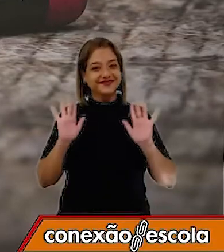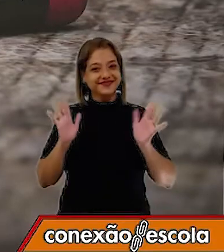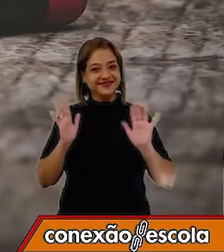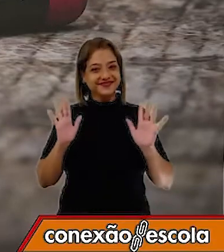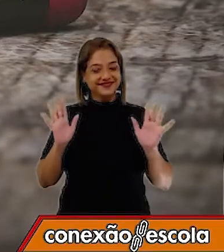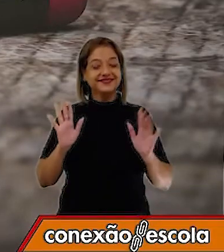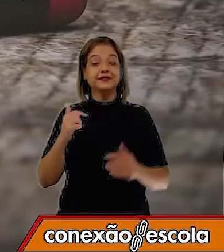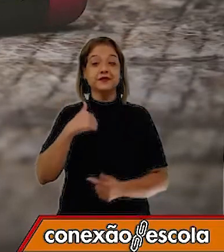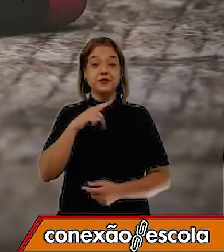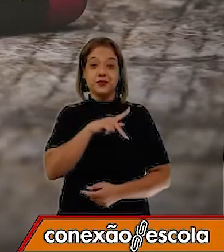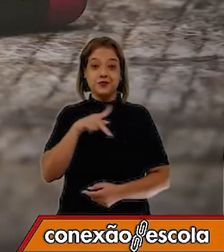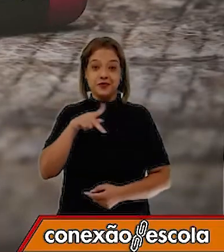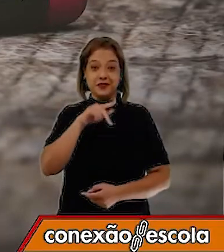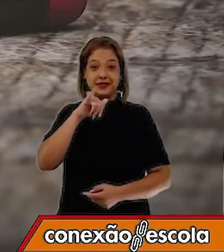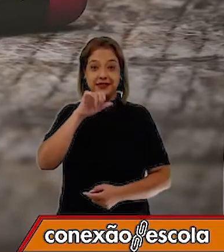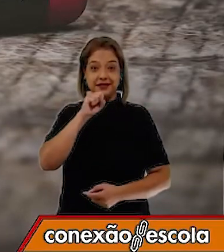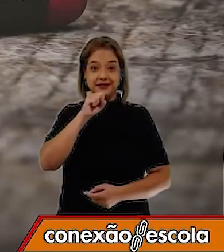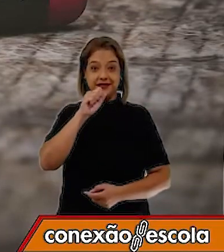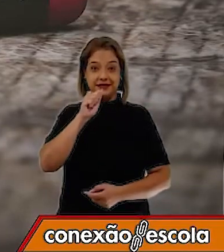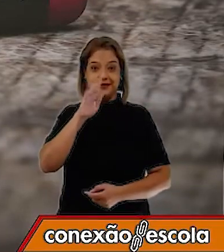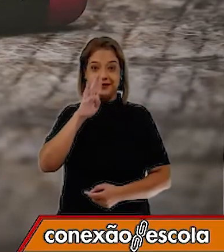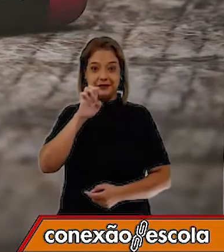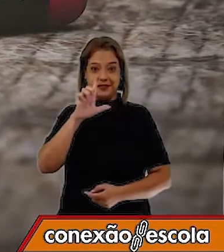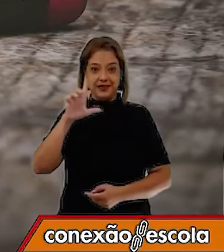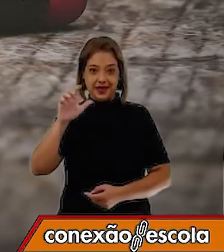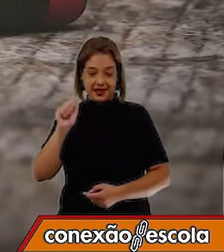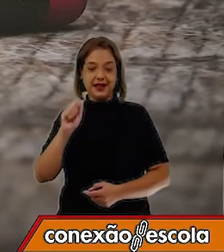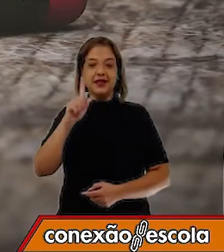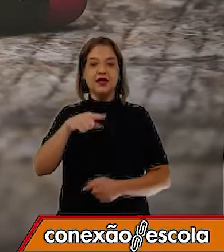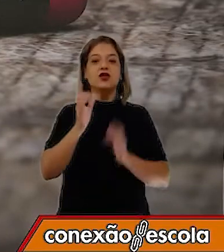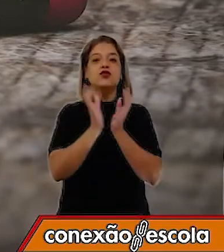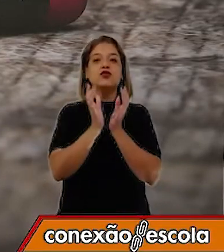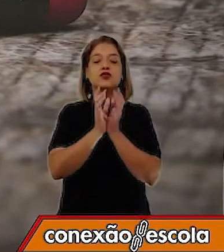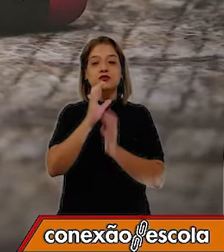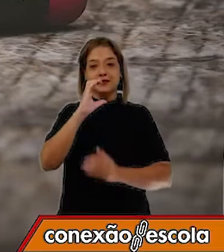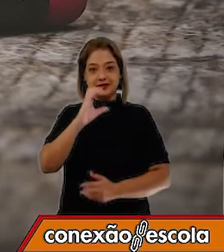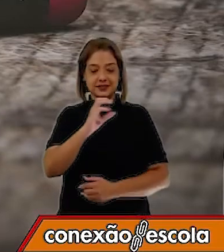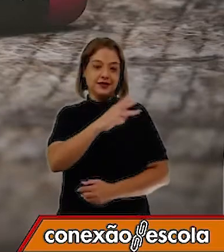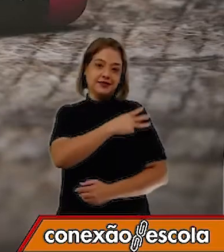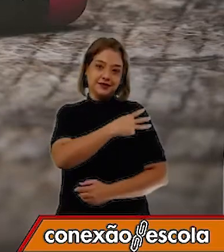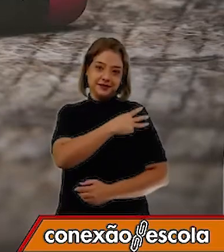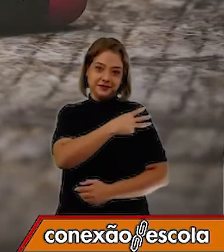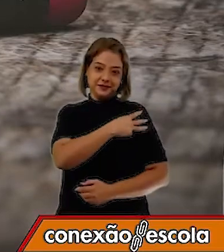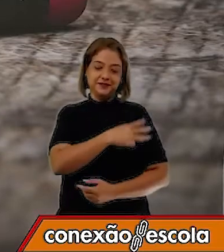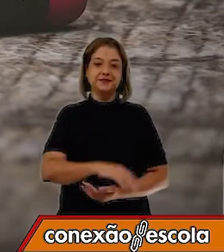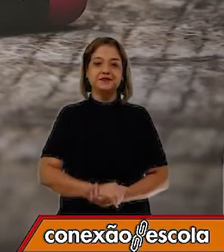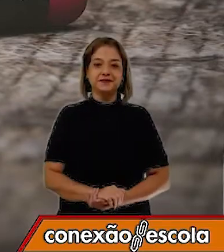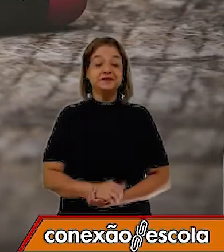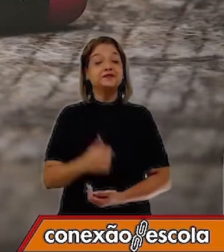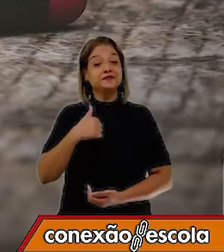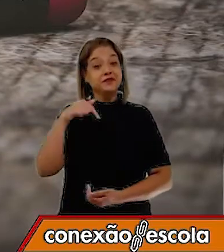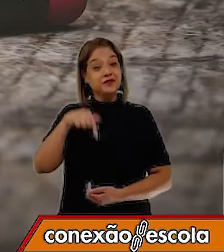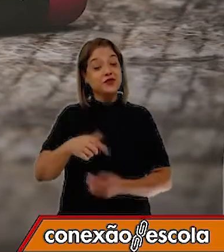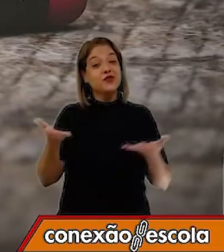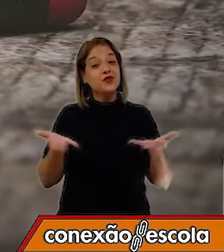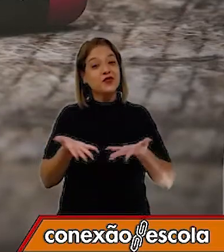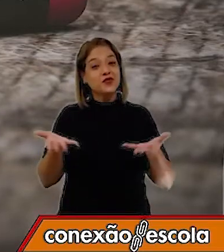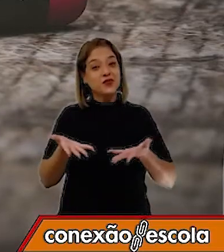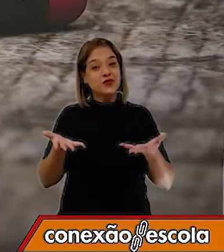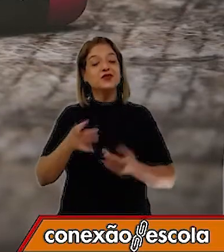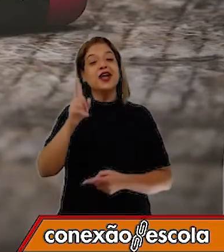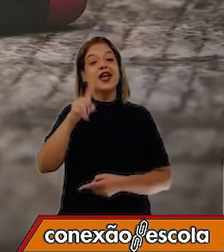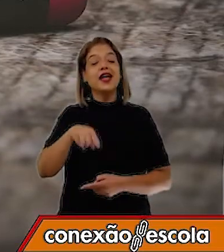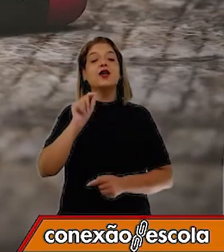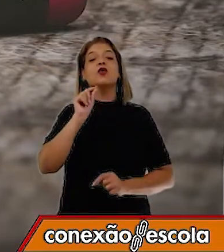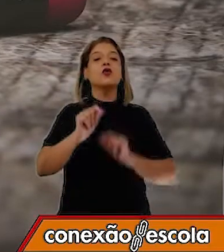Olá, eu sou a professora Isabela, da turminha C do terceiro ano. Estou aqui hoje